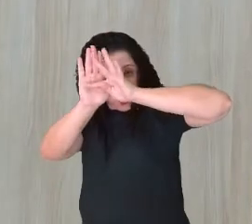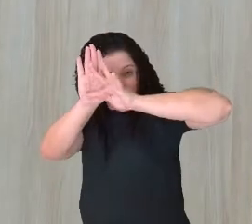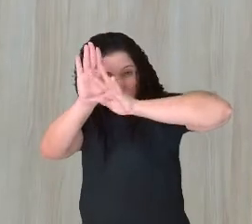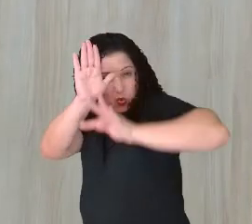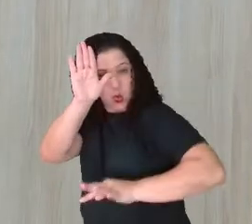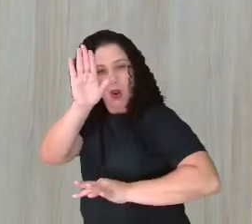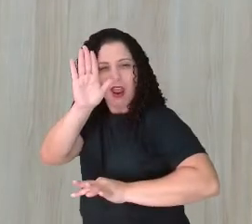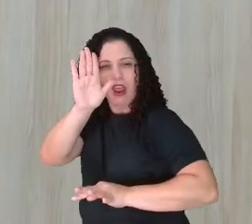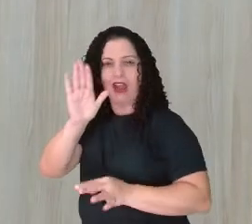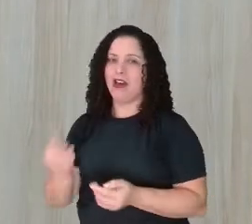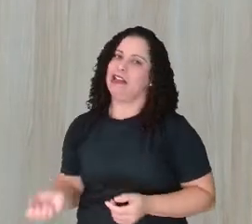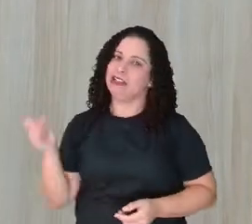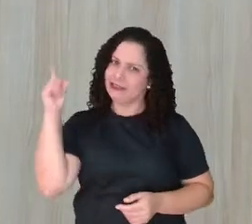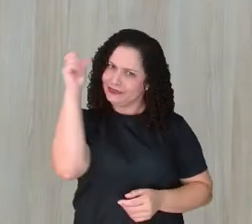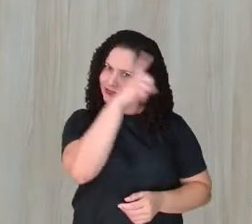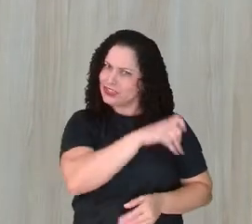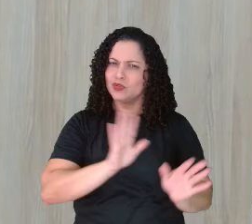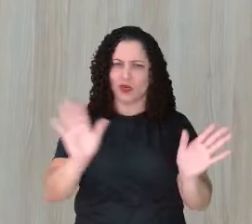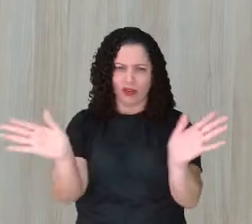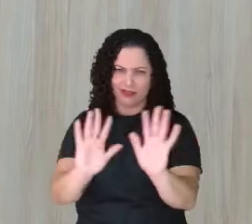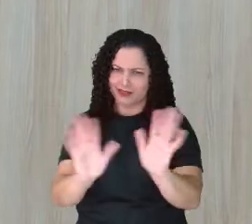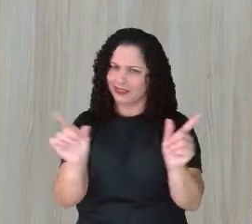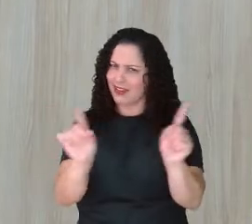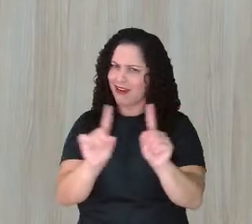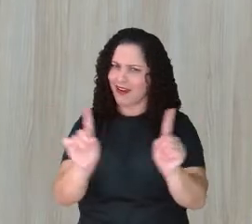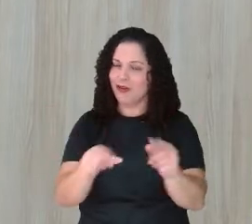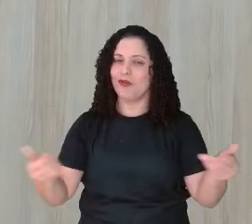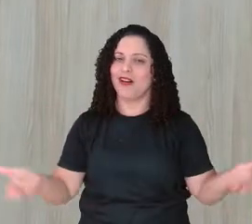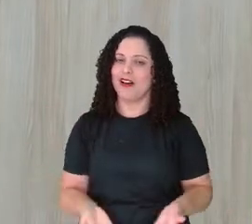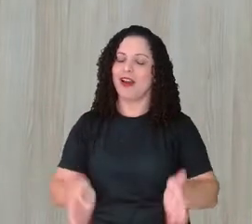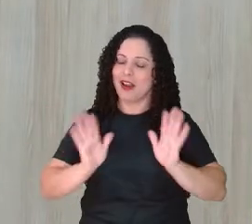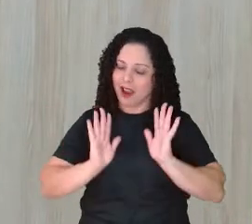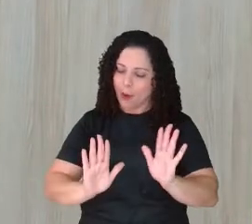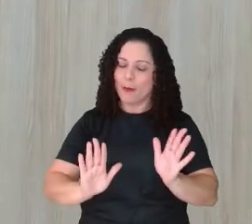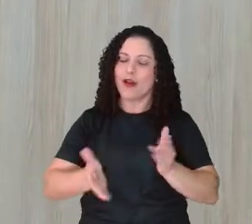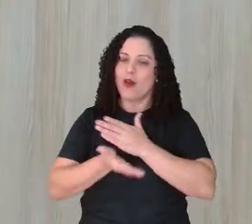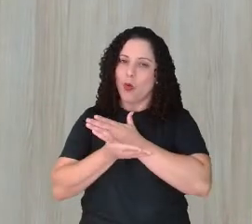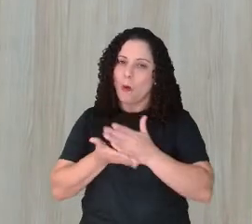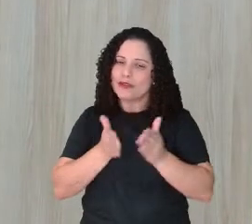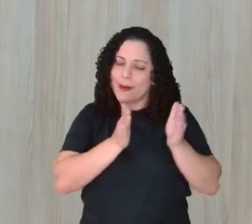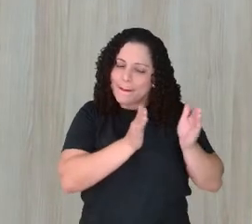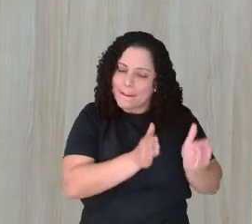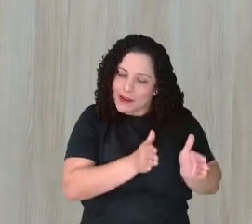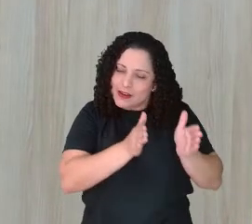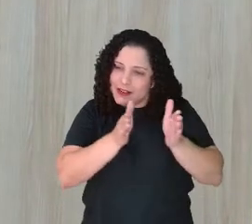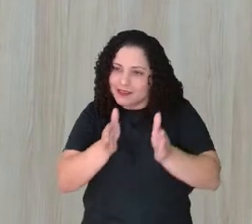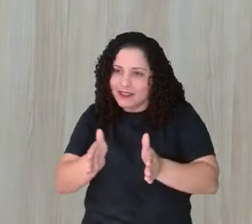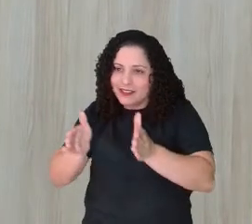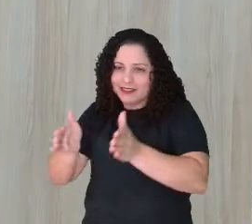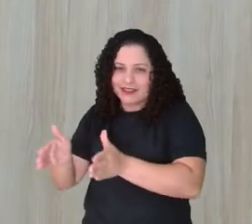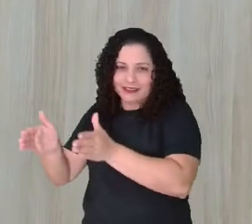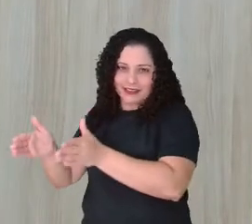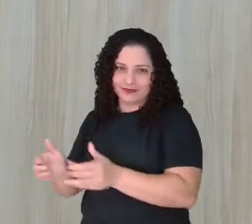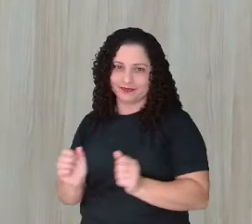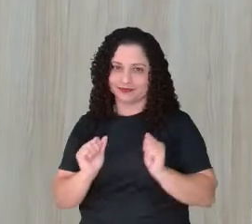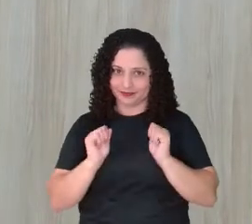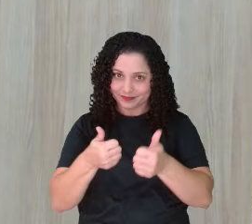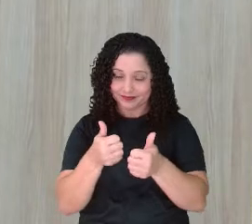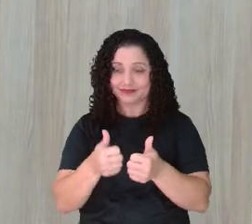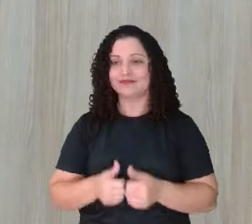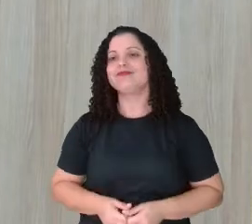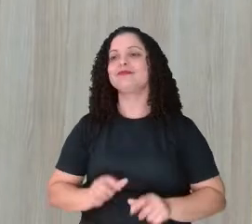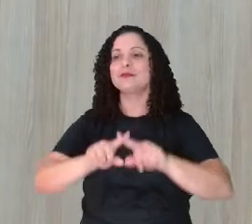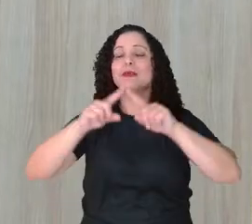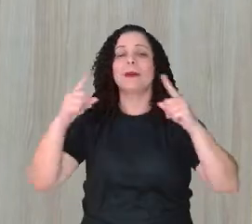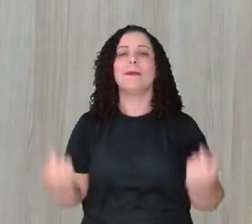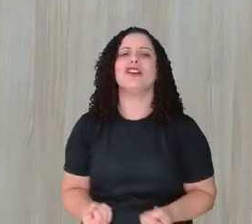né? Bem difícil. Não, vai devagar, vai evoluindo, vai pensando nessa leitura. Mas, professora,